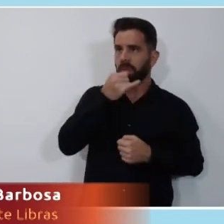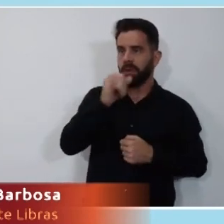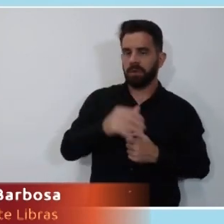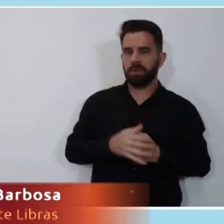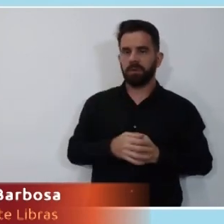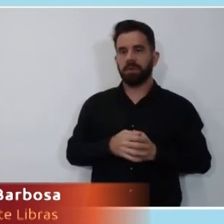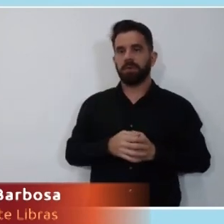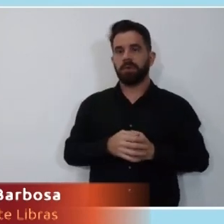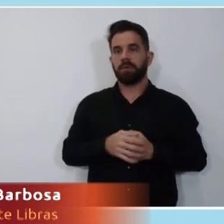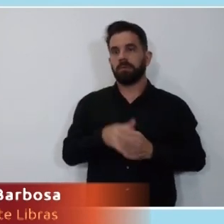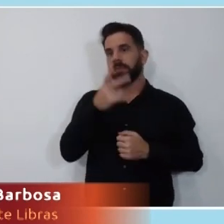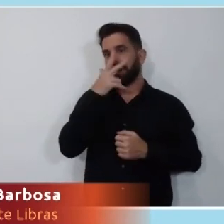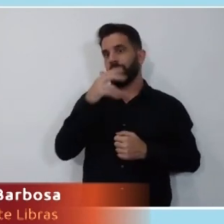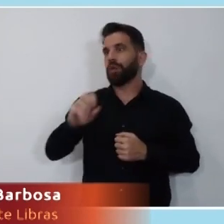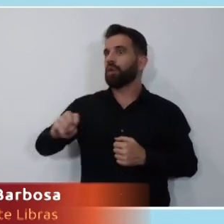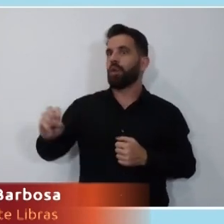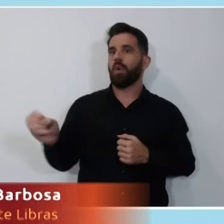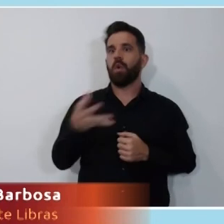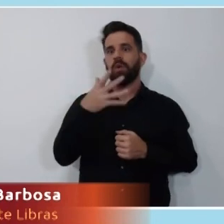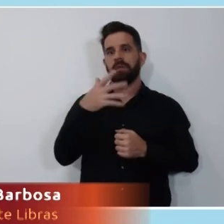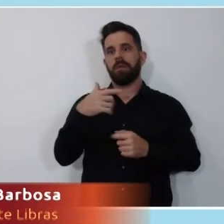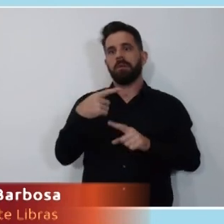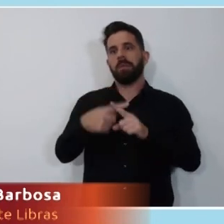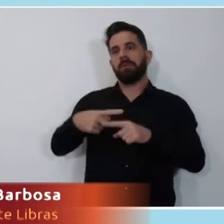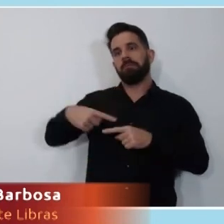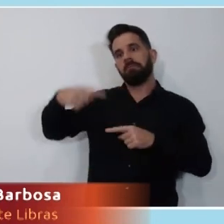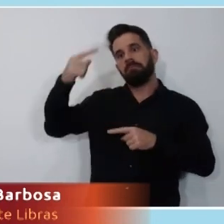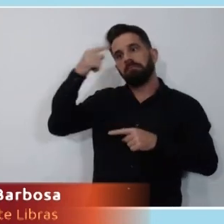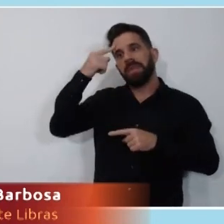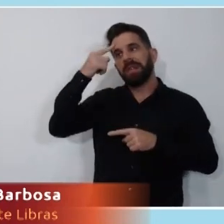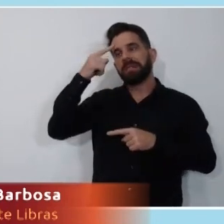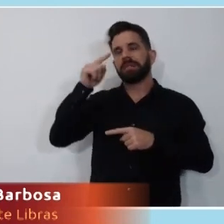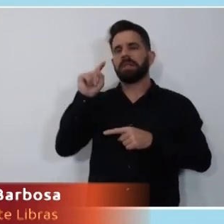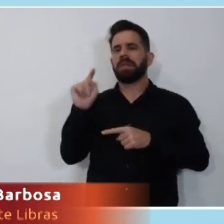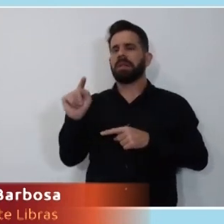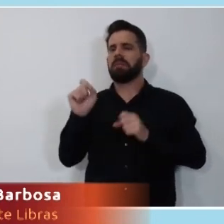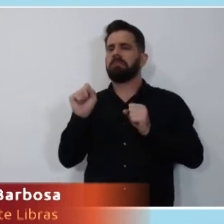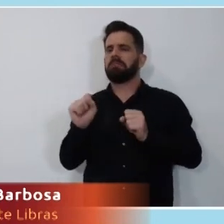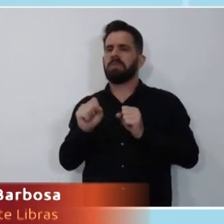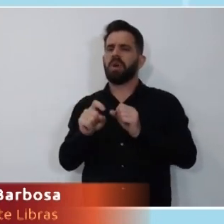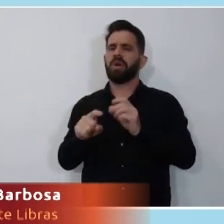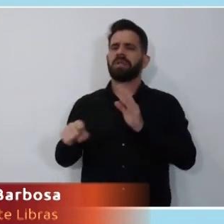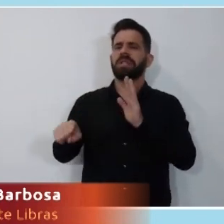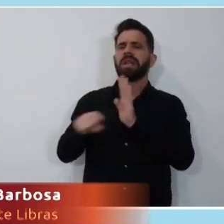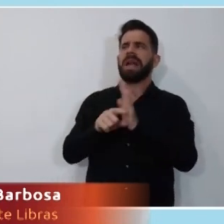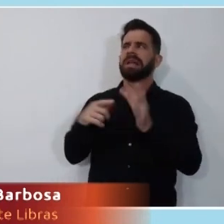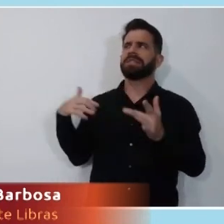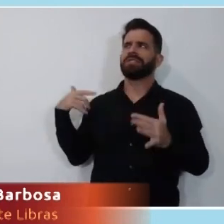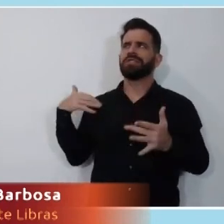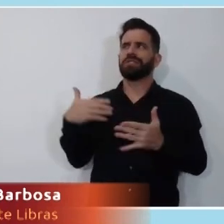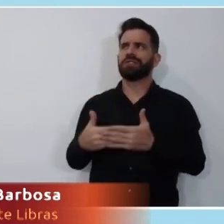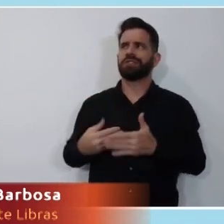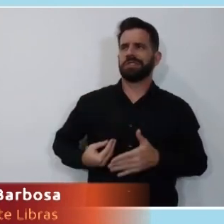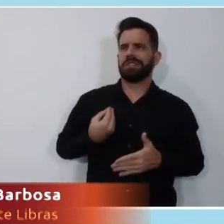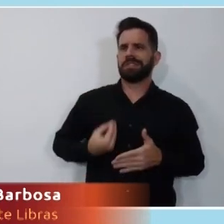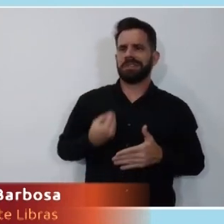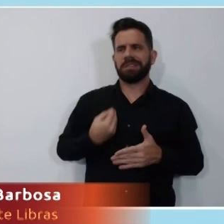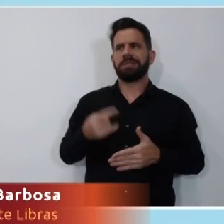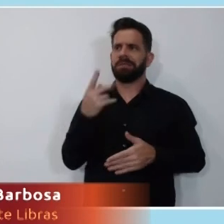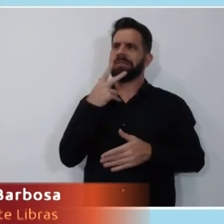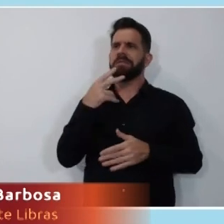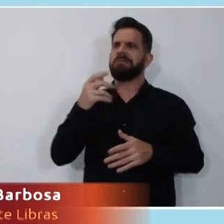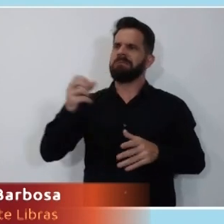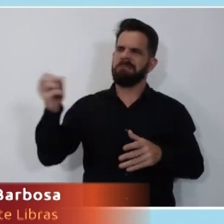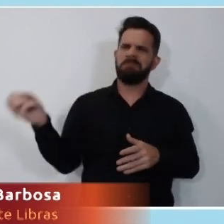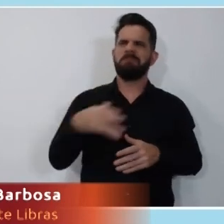esse impacto, né? Porque você vai pensar nos aspectos negativos do que hoje em dia você tem. Então, nesse ponto, eu acho que a